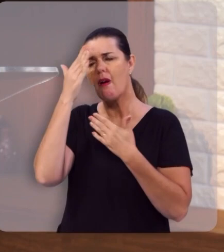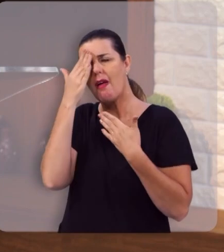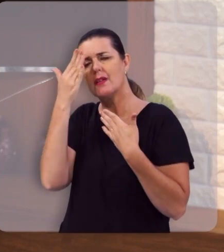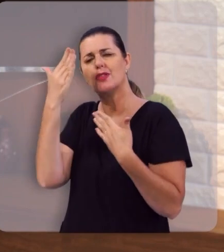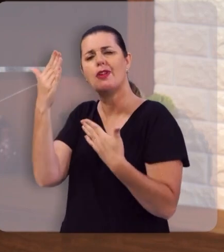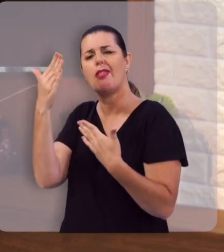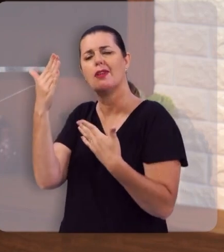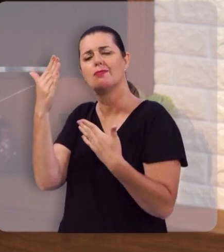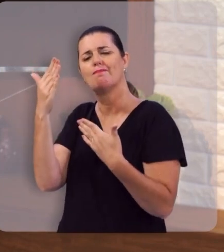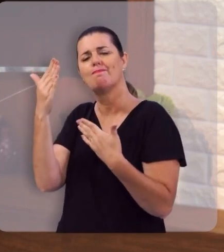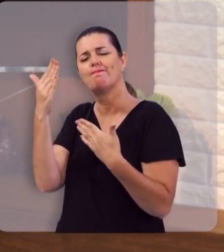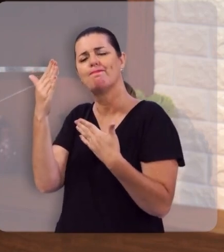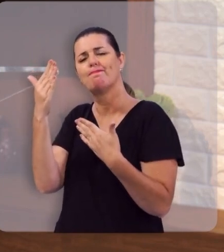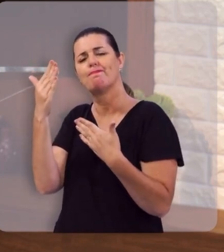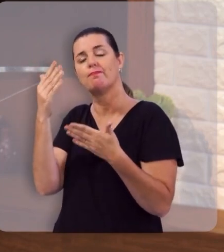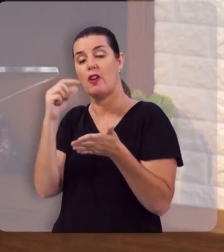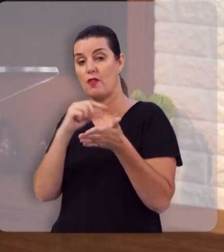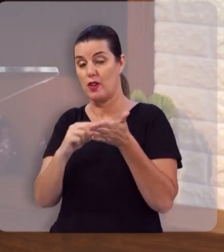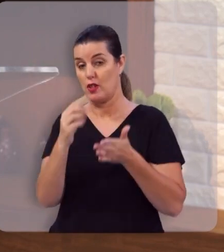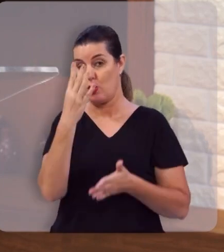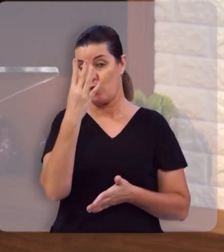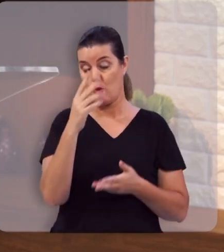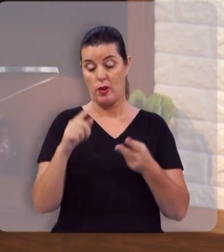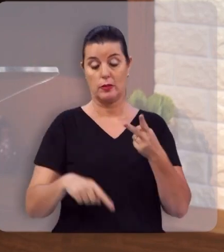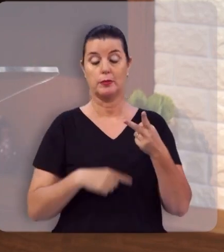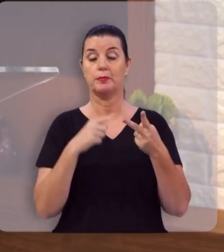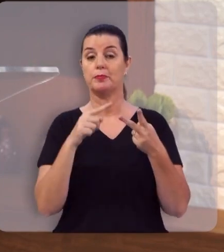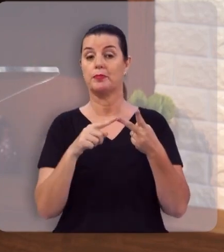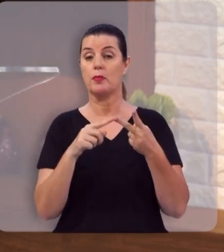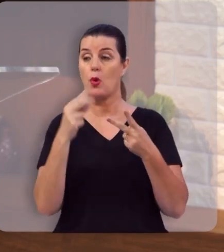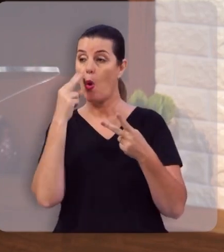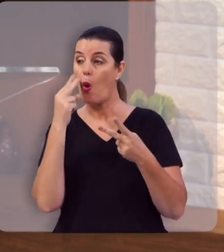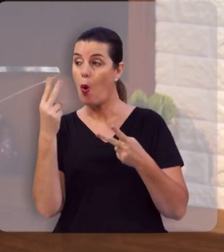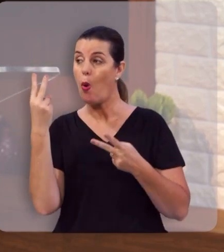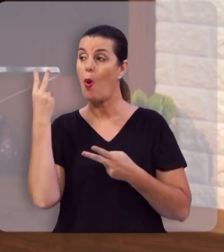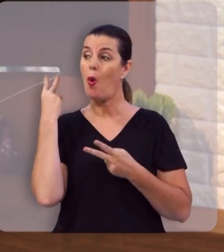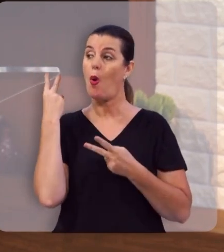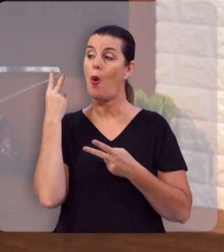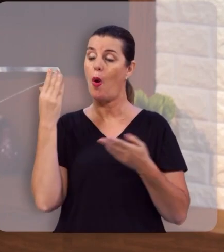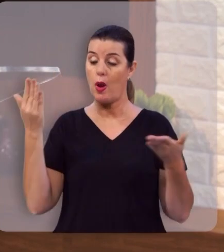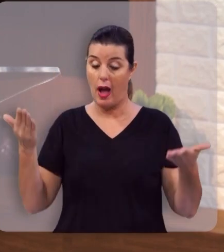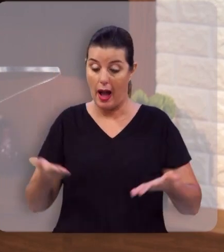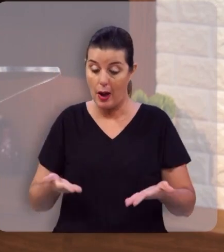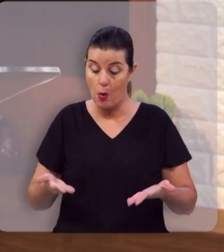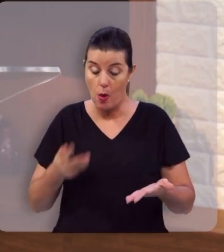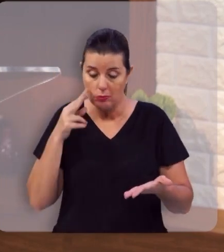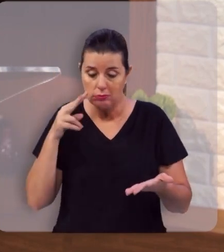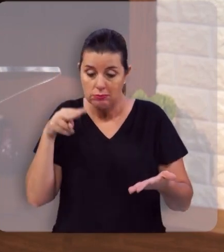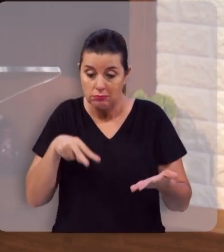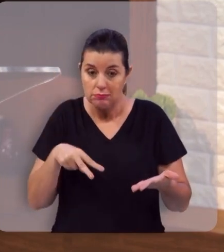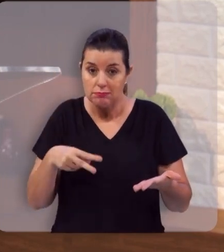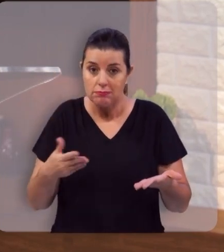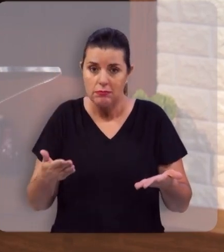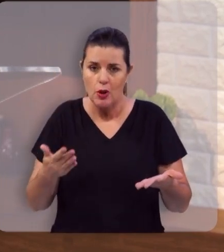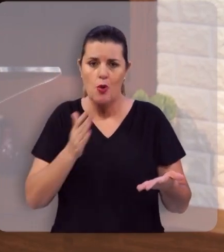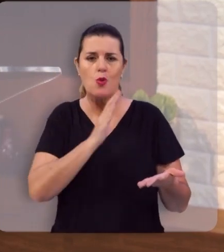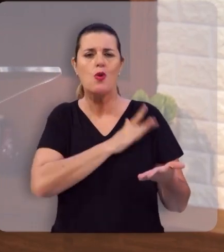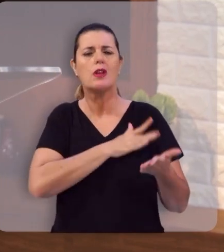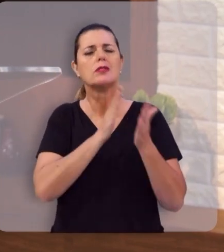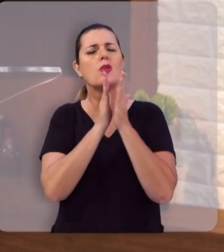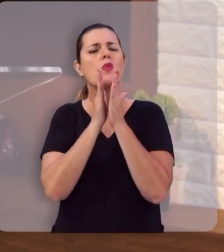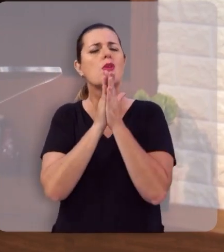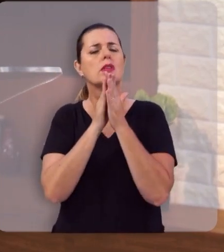gratidão. No verso 4, o salmista está olhando para o presente com